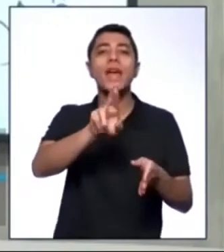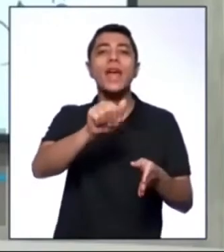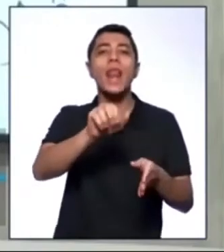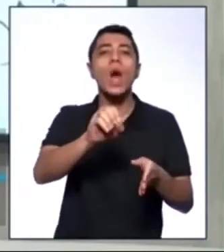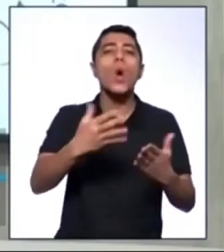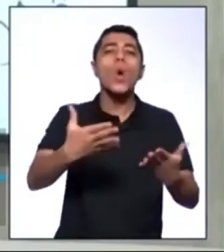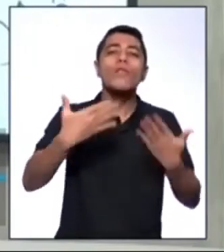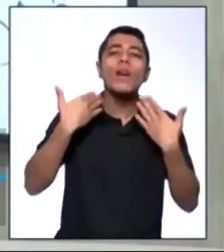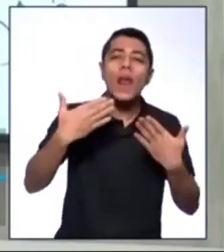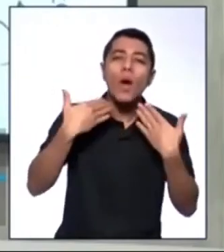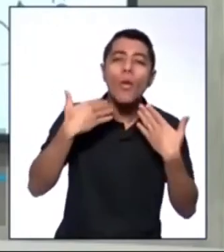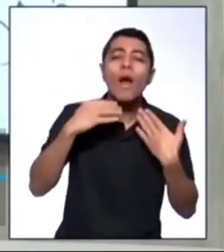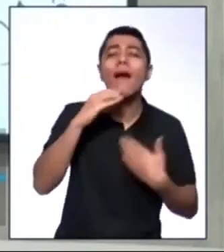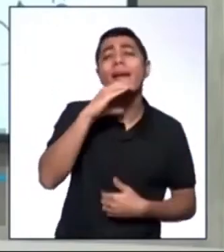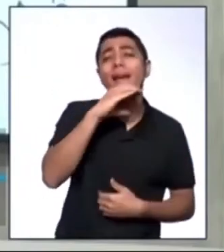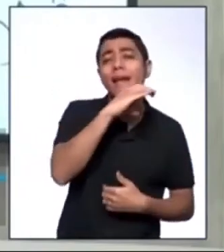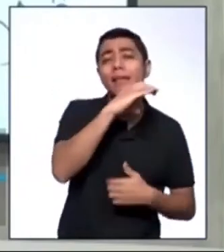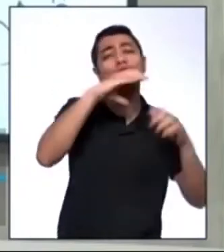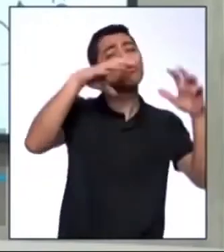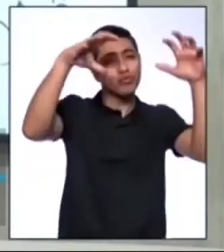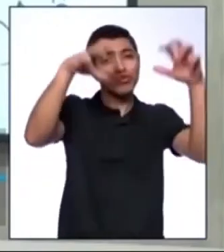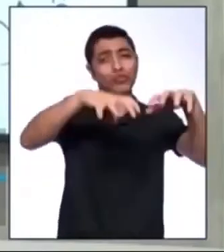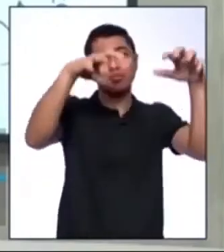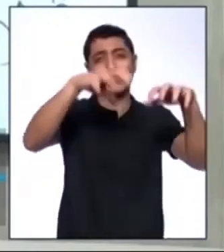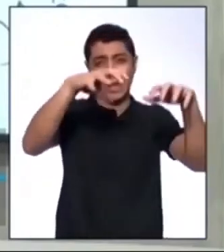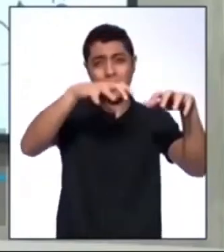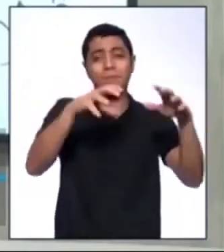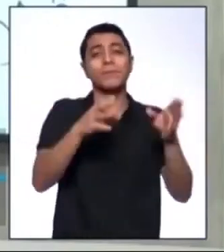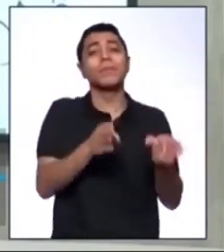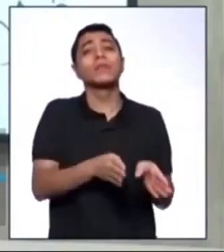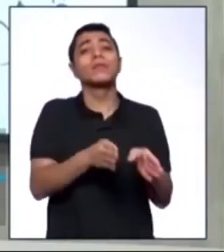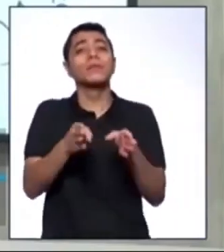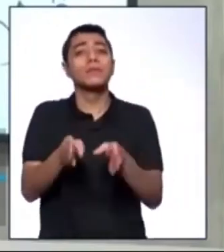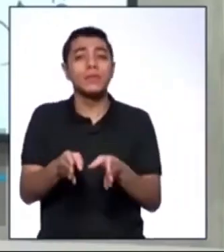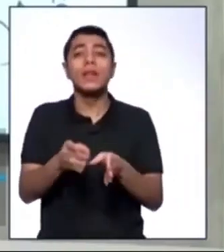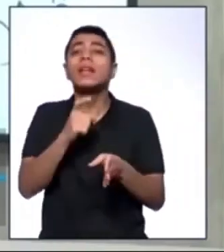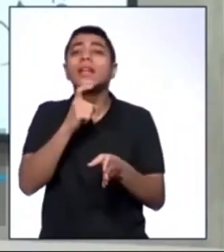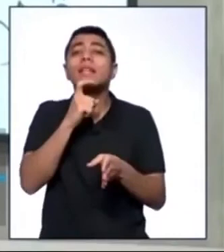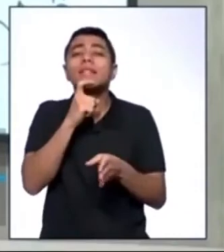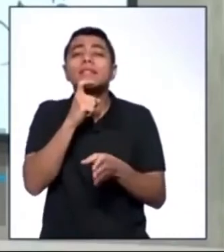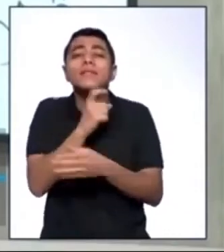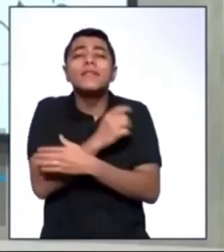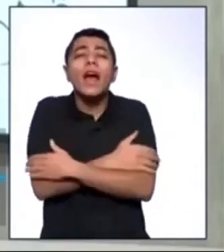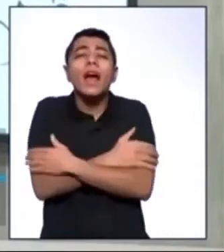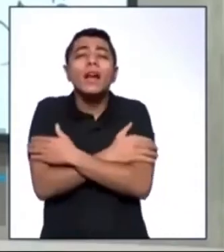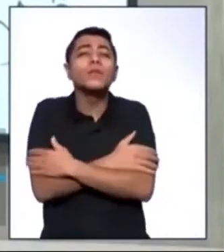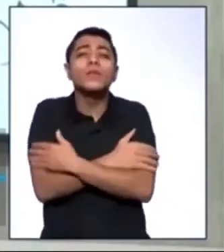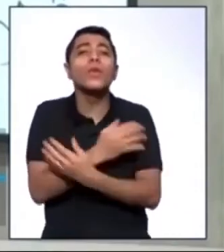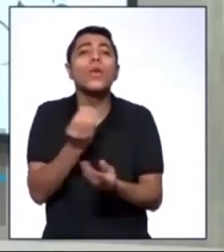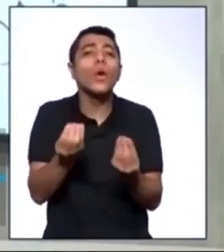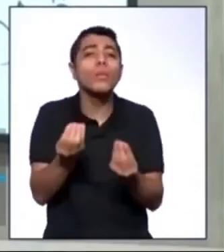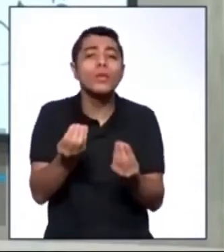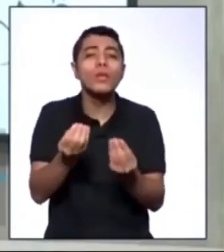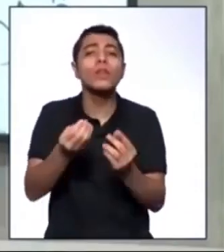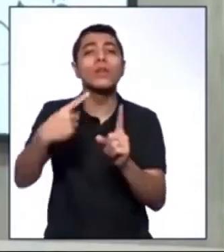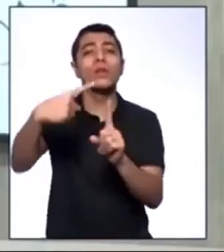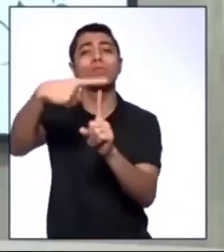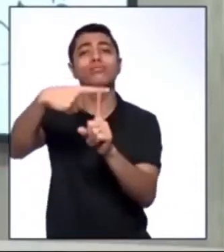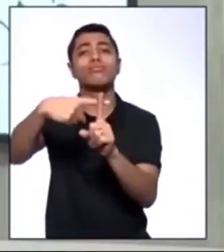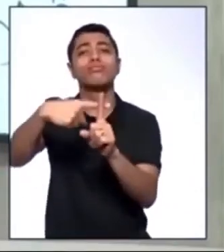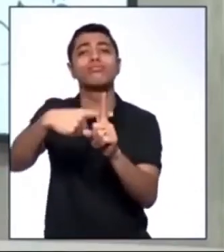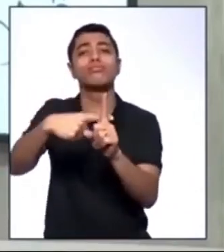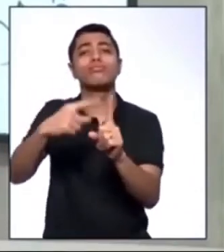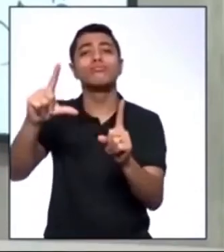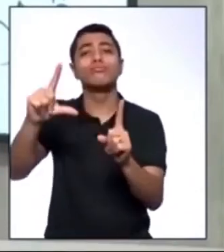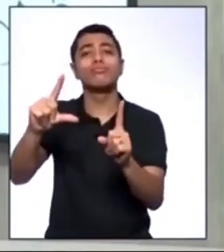durante o inverno, a temperatura, pelo menos na porção meridional do Brasil, a temperatura cai por atuação da